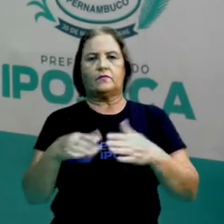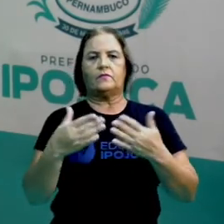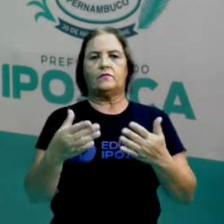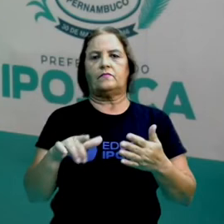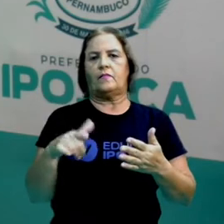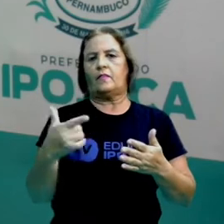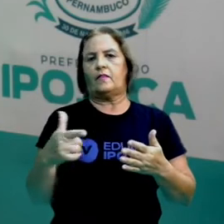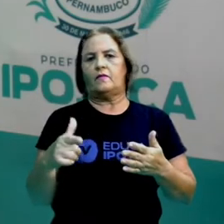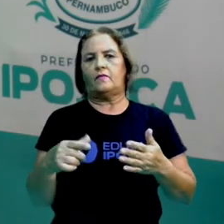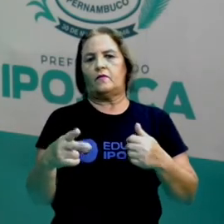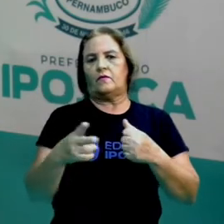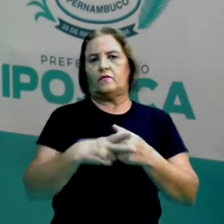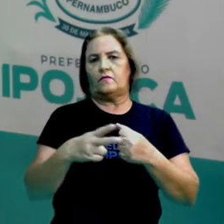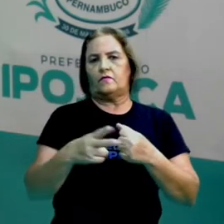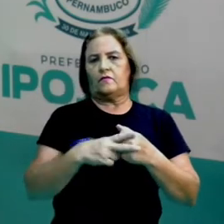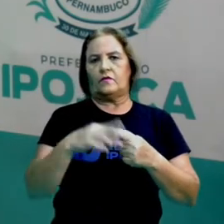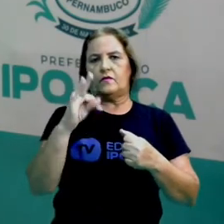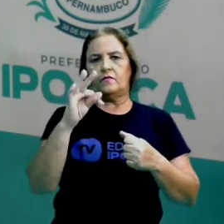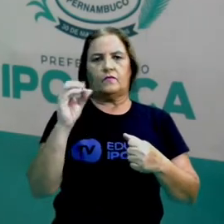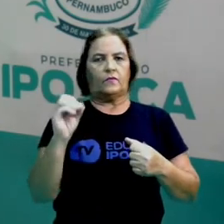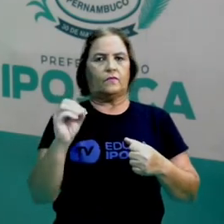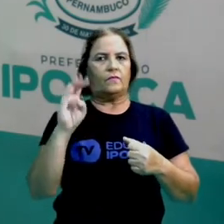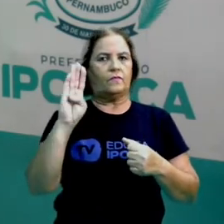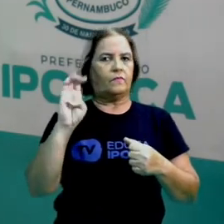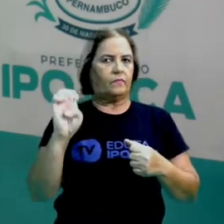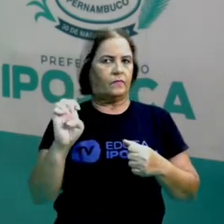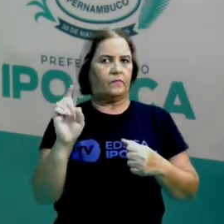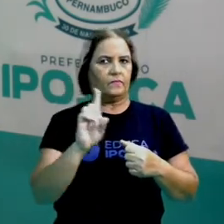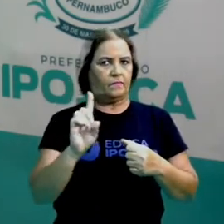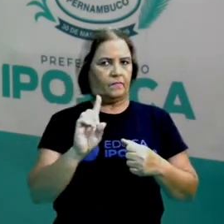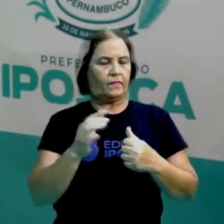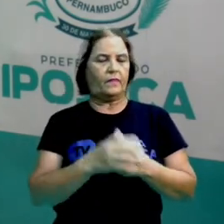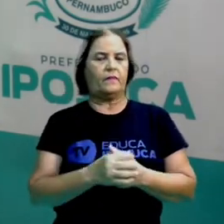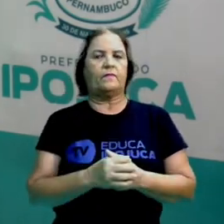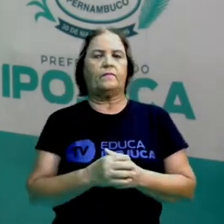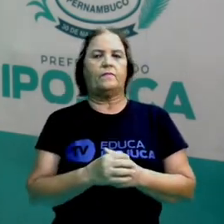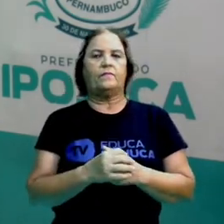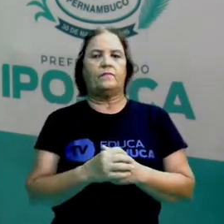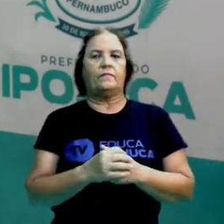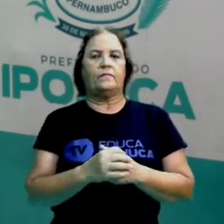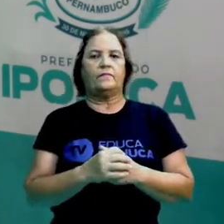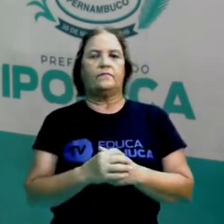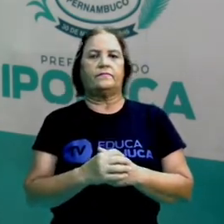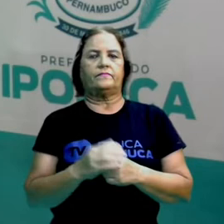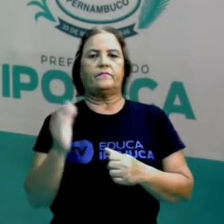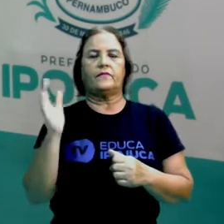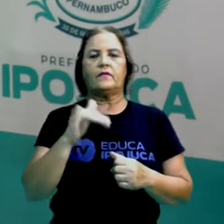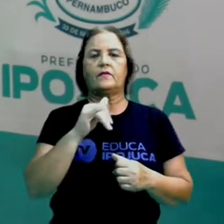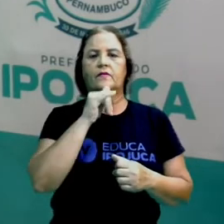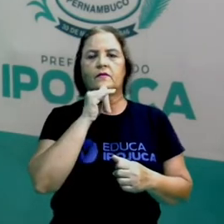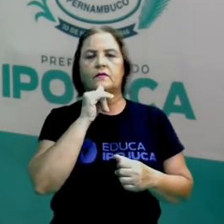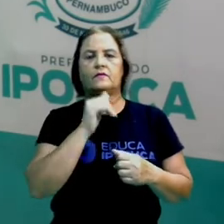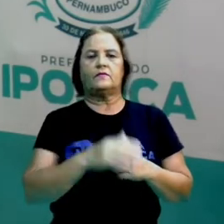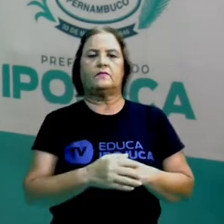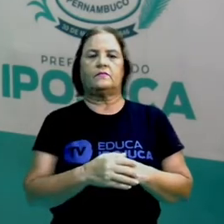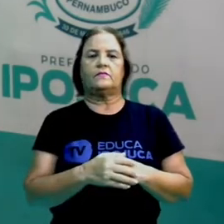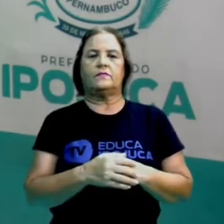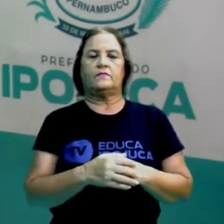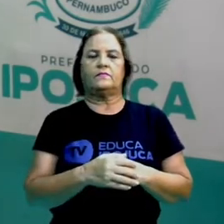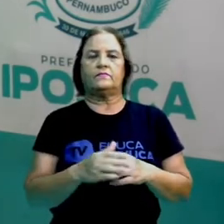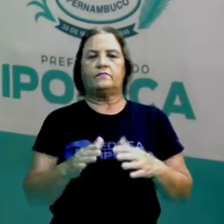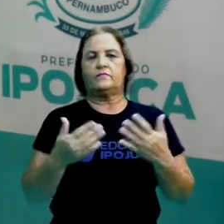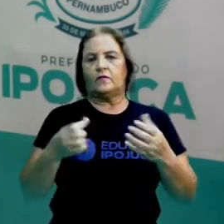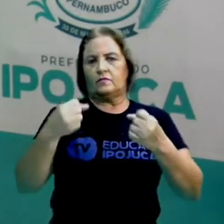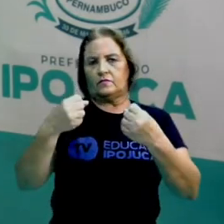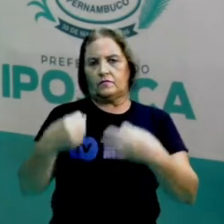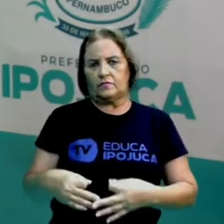verbo can, entre outros, você não vai utilizar aí o do e o does. Vamos para os exemplos. Aqui, como eu